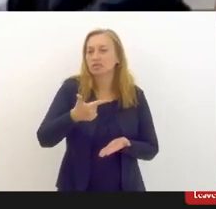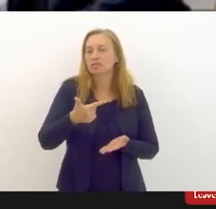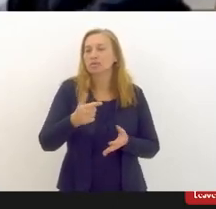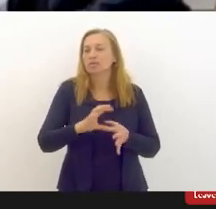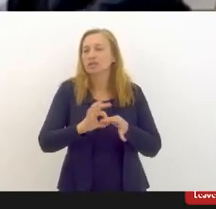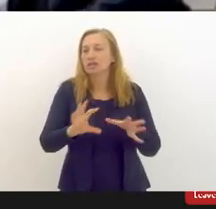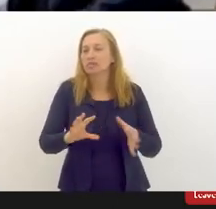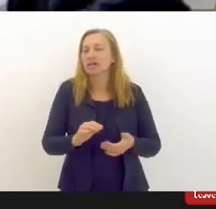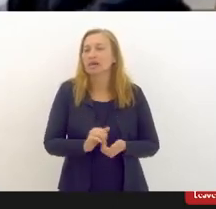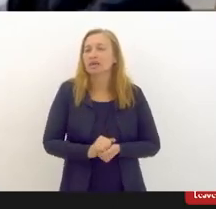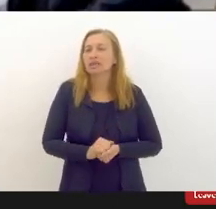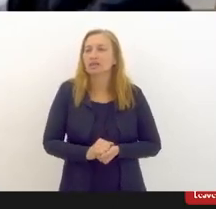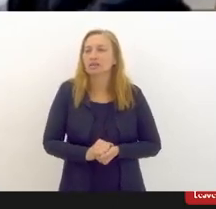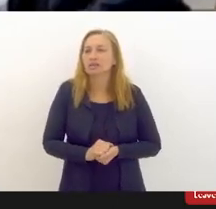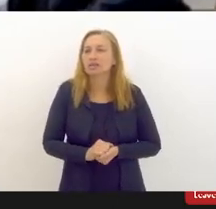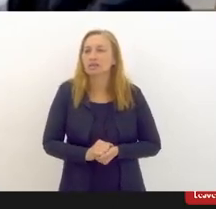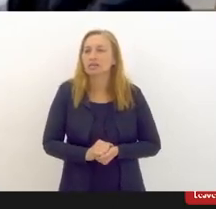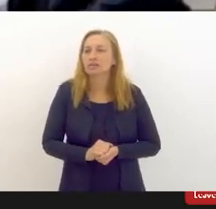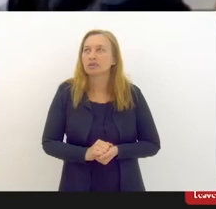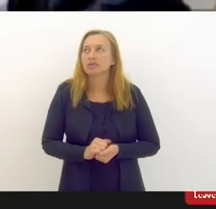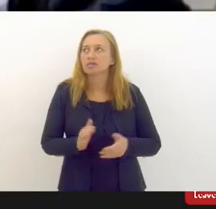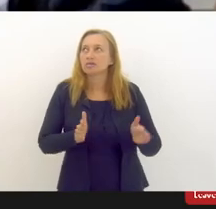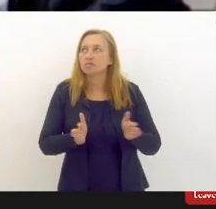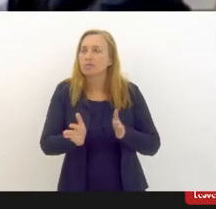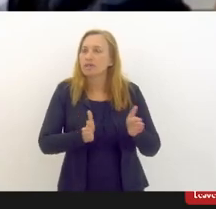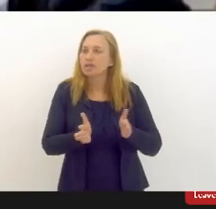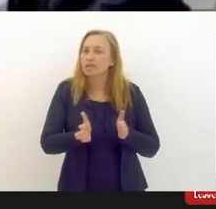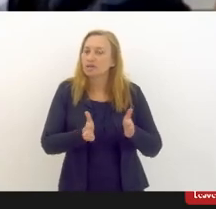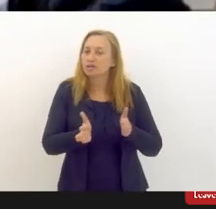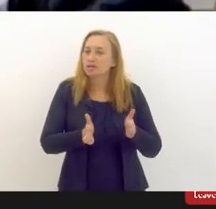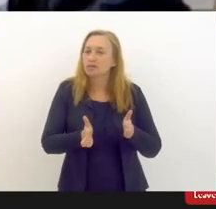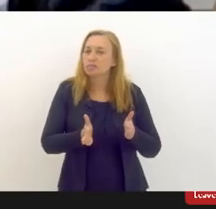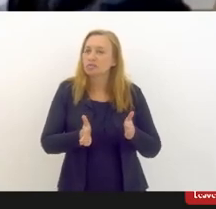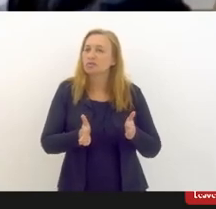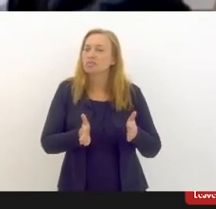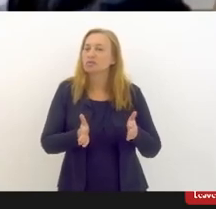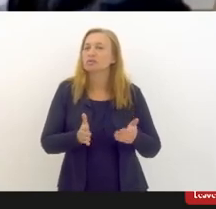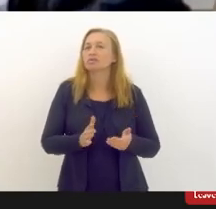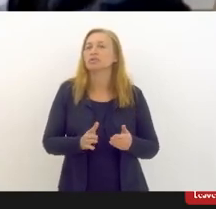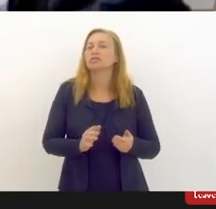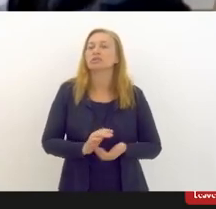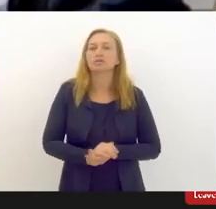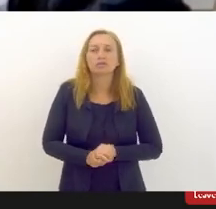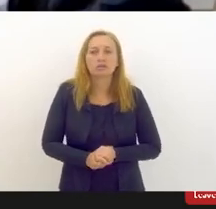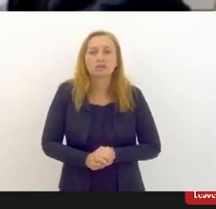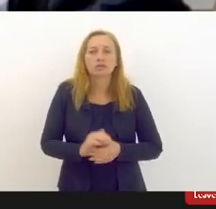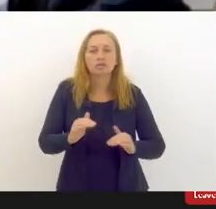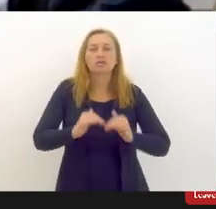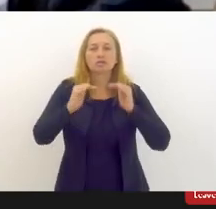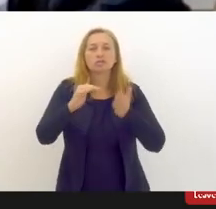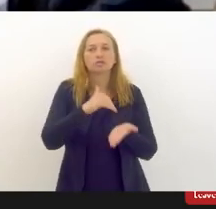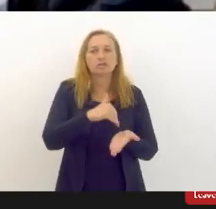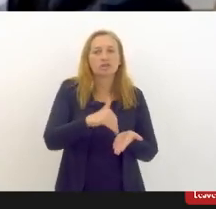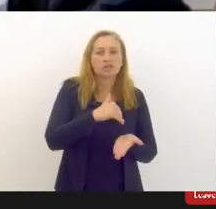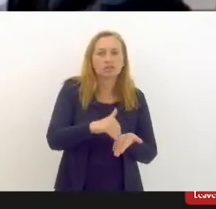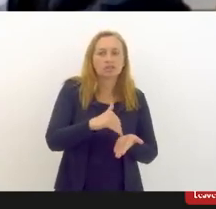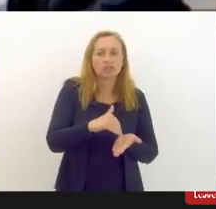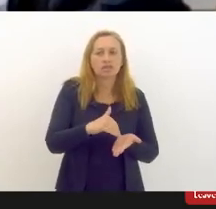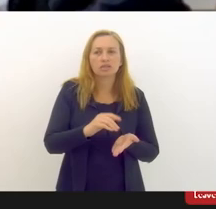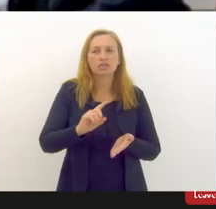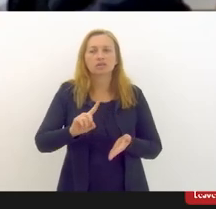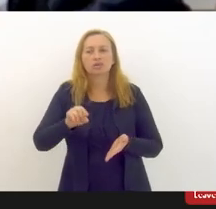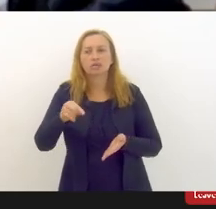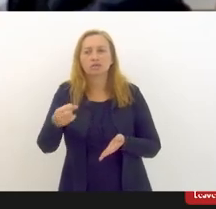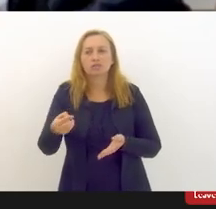liberada ainda dentro desse exercício. O processo está na nossa subsecretaria executiva, acredito que nos próximos